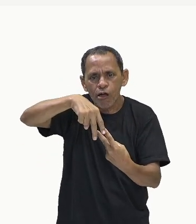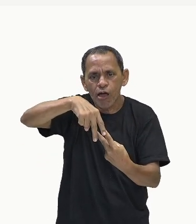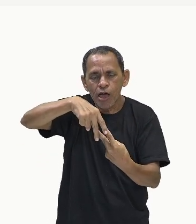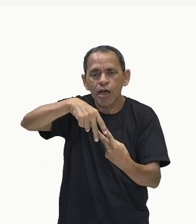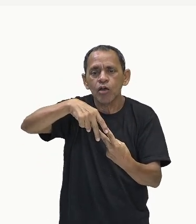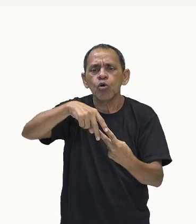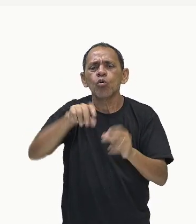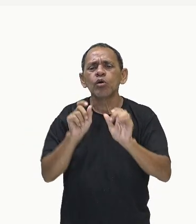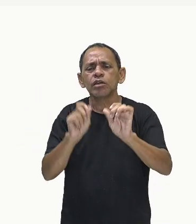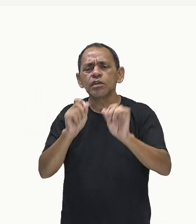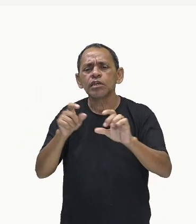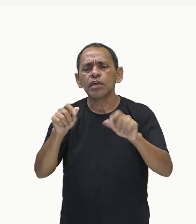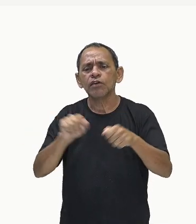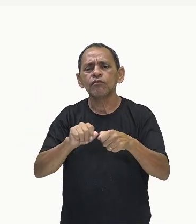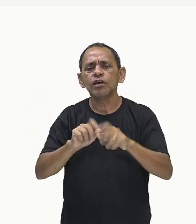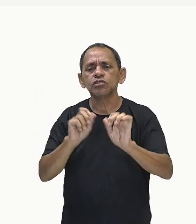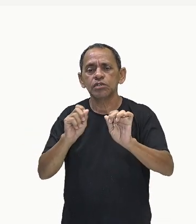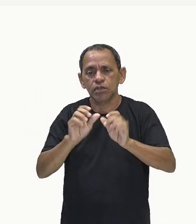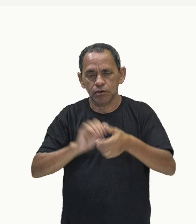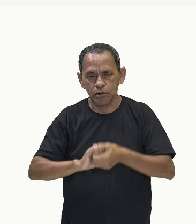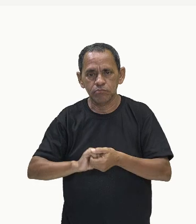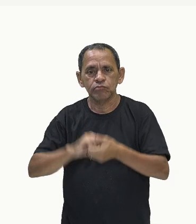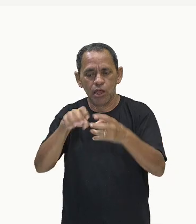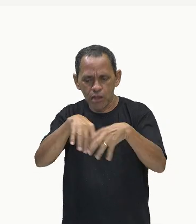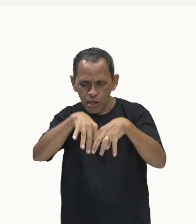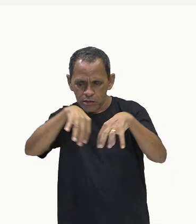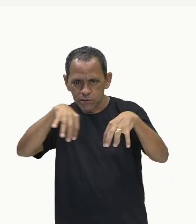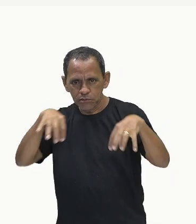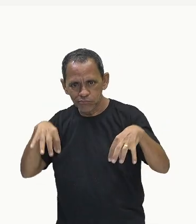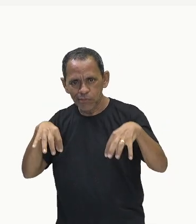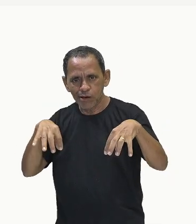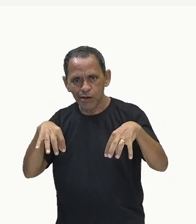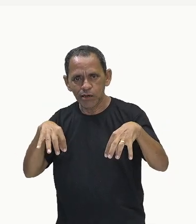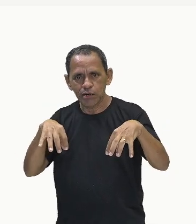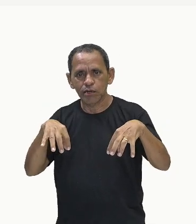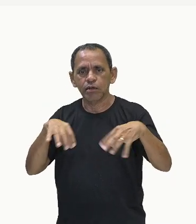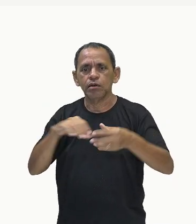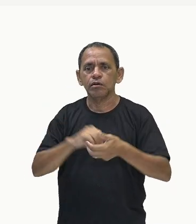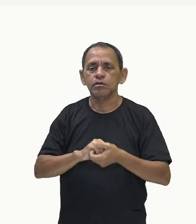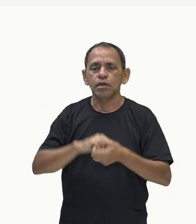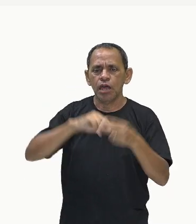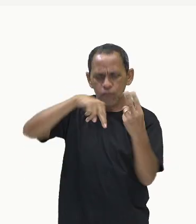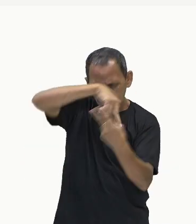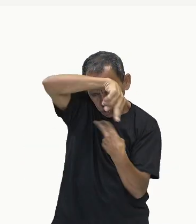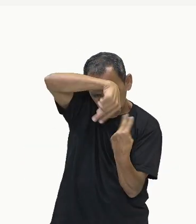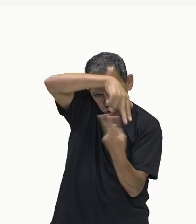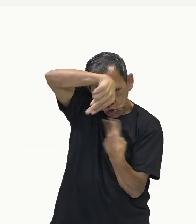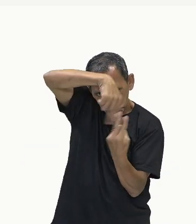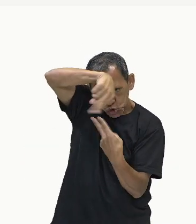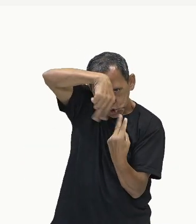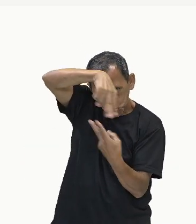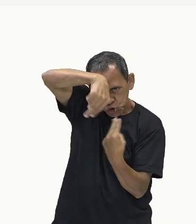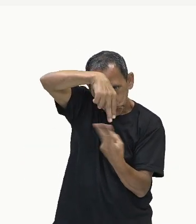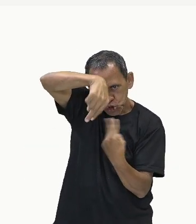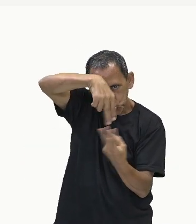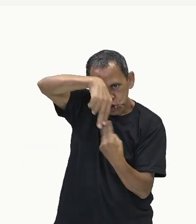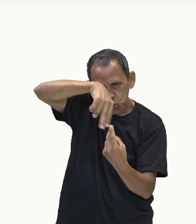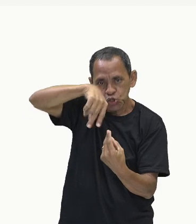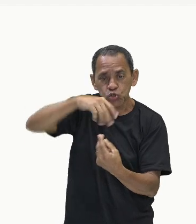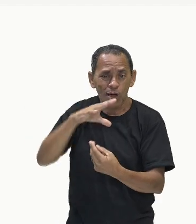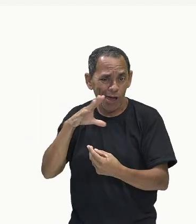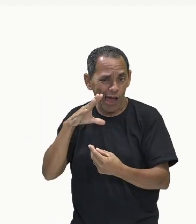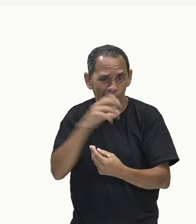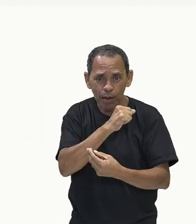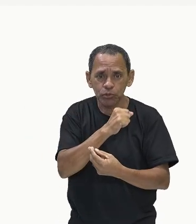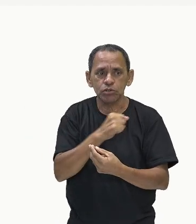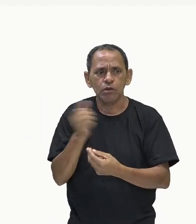própria imagem, ó, ela demonstra, é um processo de giro, né, em alta velocidade,